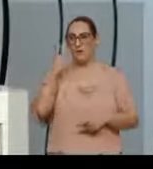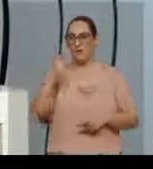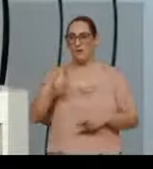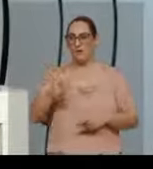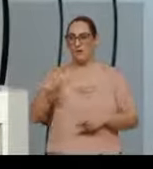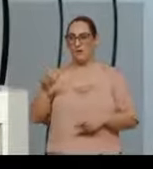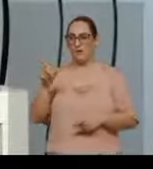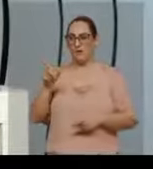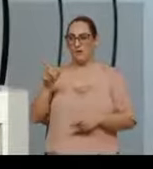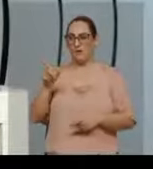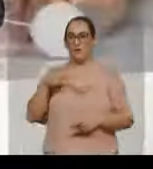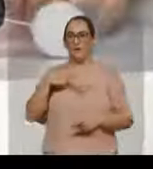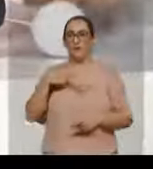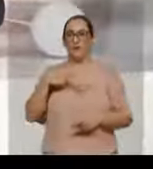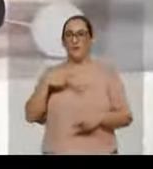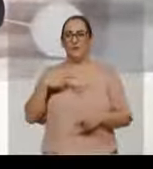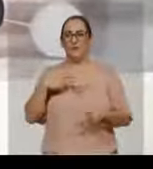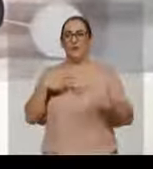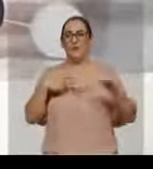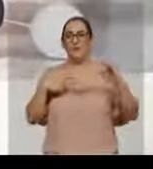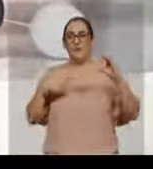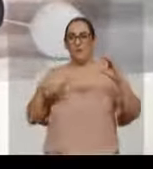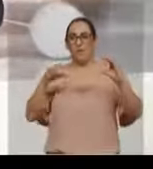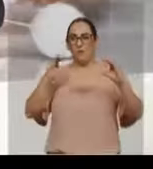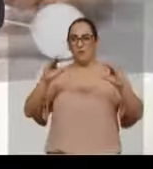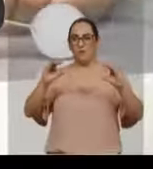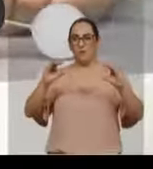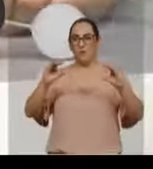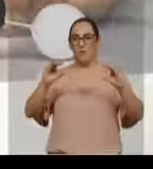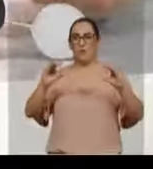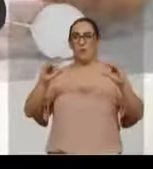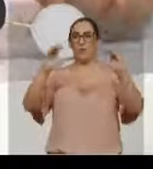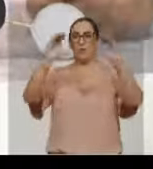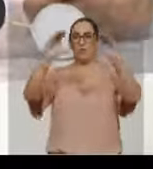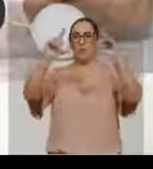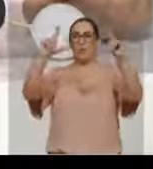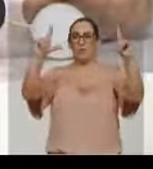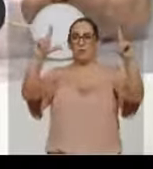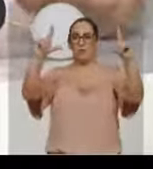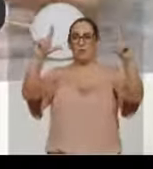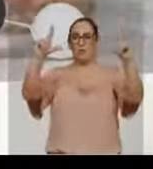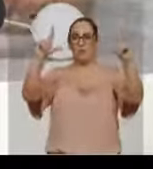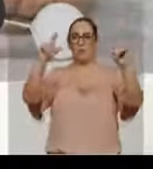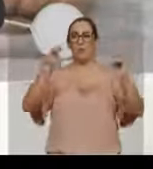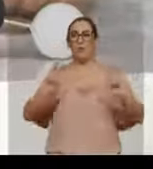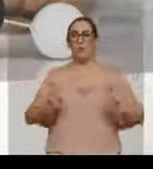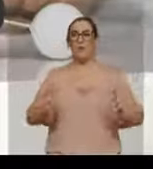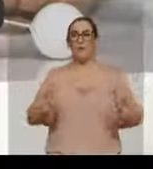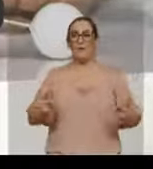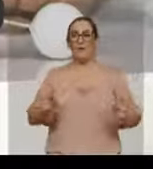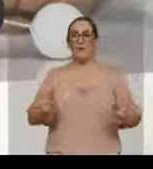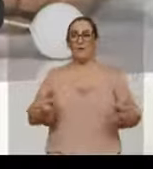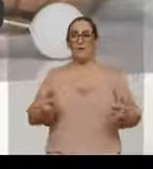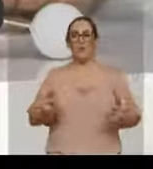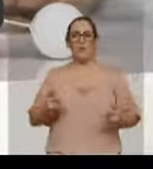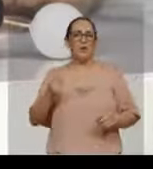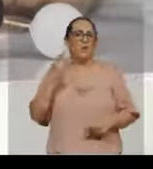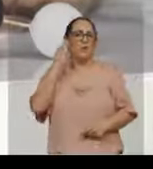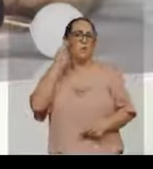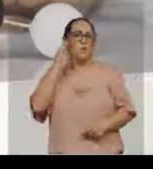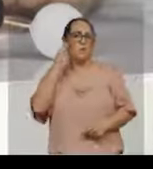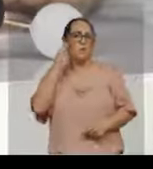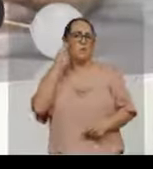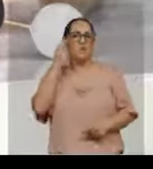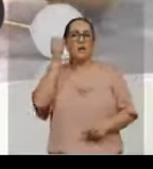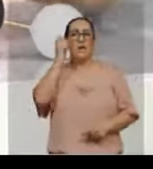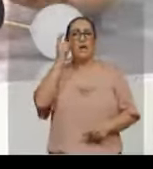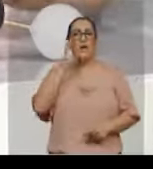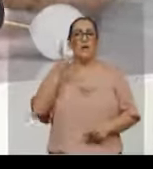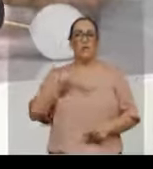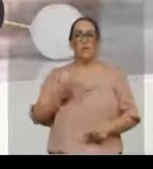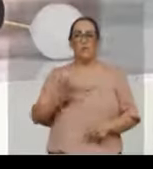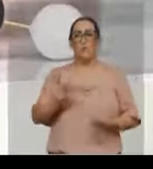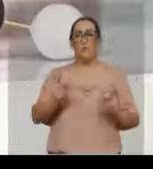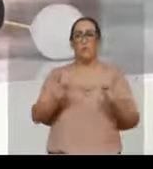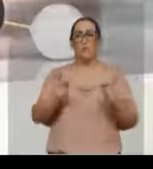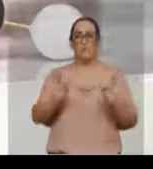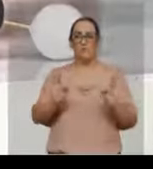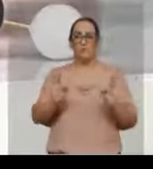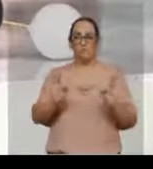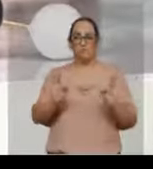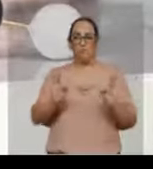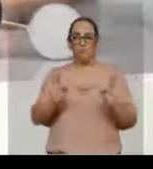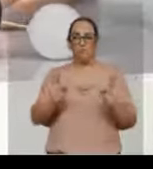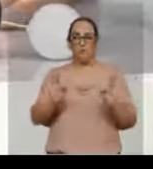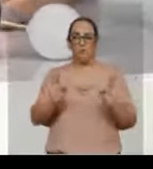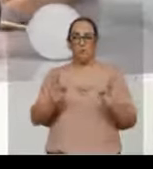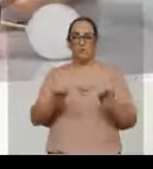tenho carbono, eu tenho cloro, eu tenho o hidrogênio, vamos imaginar que esse aqui seja um flúor. Eu tenho